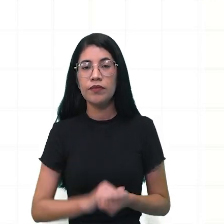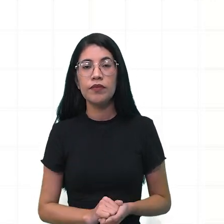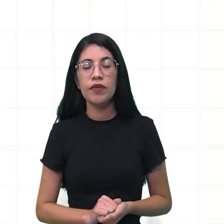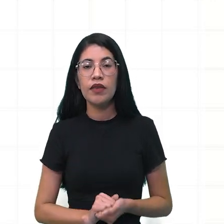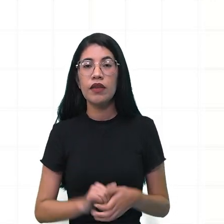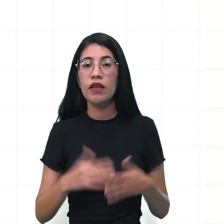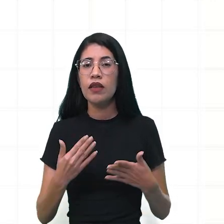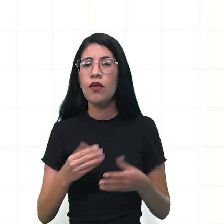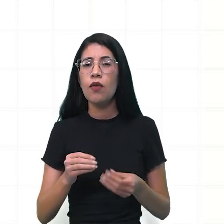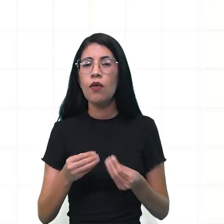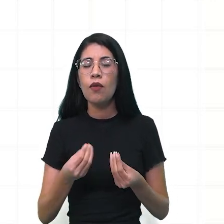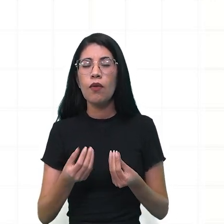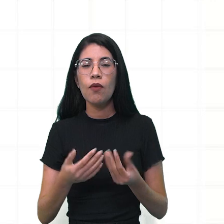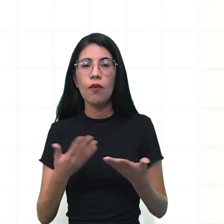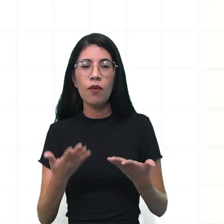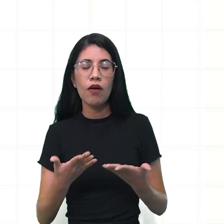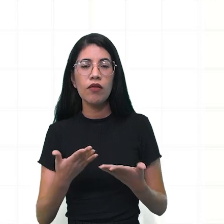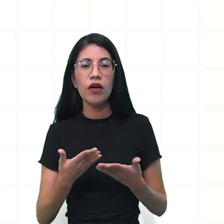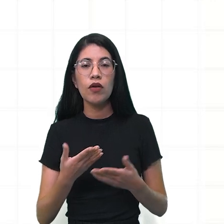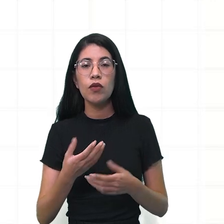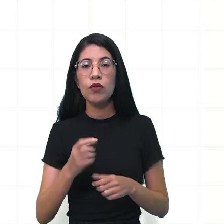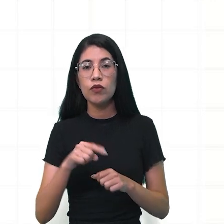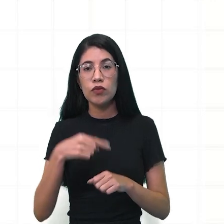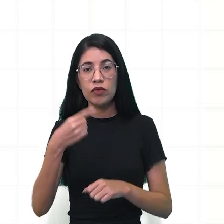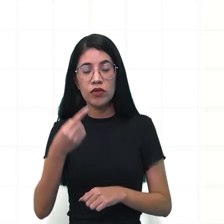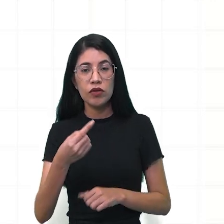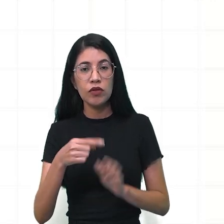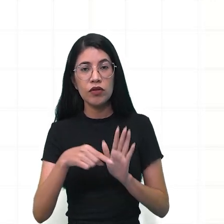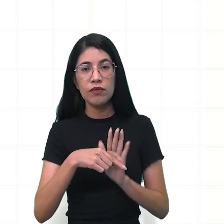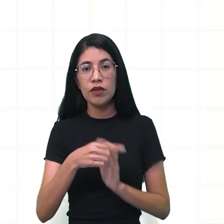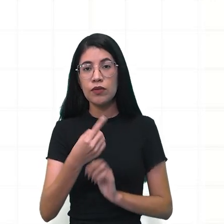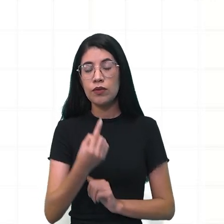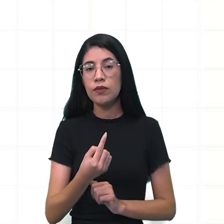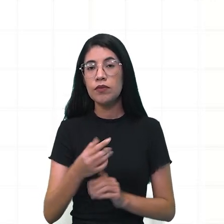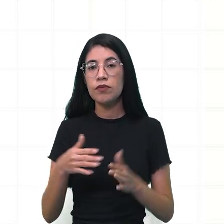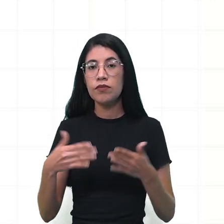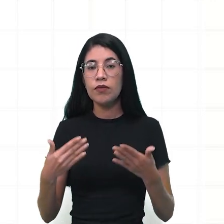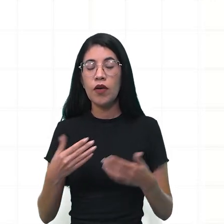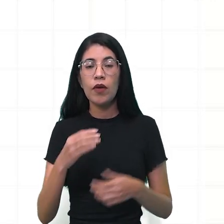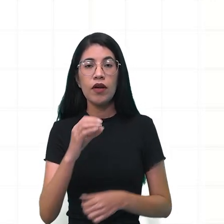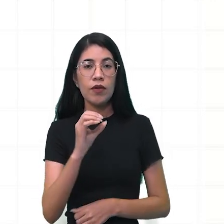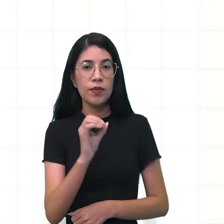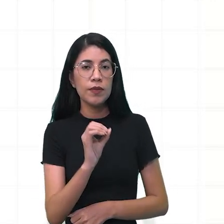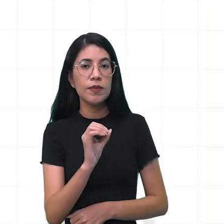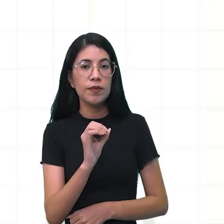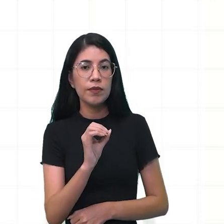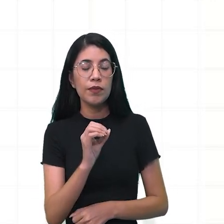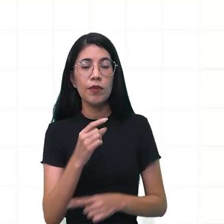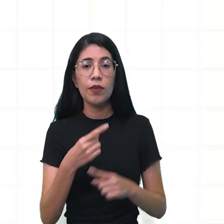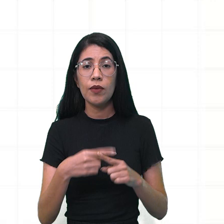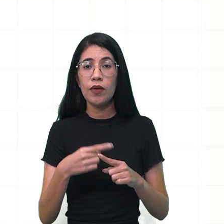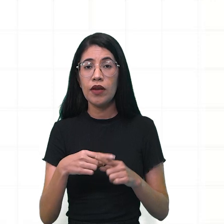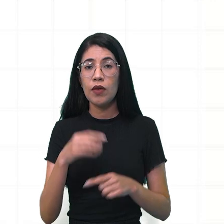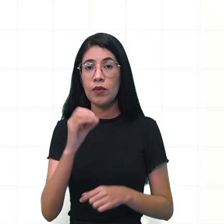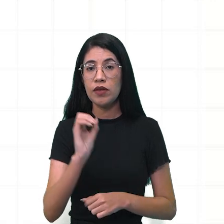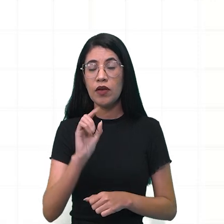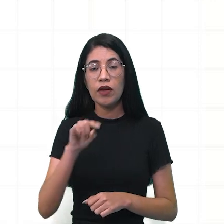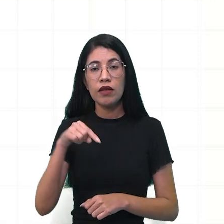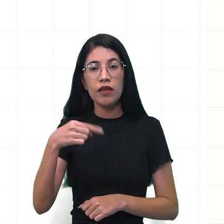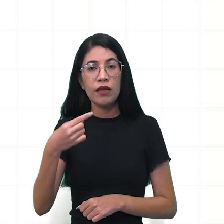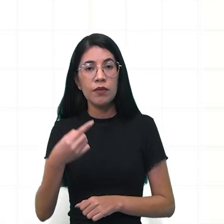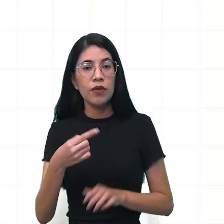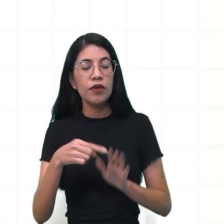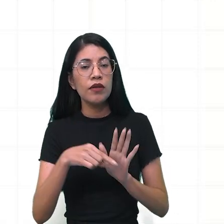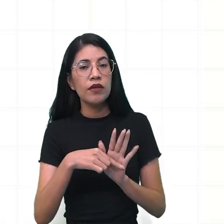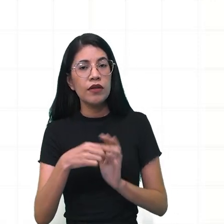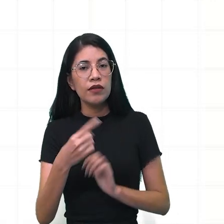Então, quem é o sucessor de menos 1? Ora, o sucessor de menos 1 vai ser o 0, professora, porque é o 0 que vem depois do